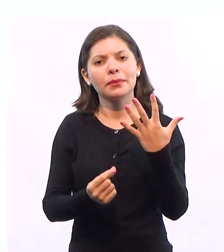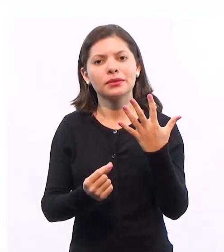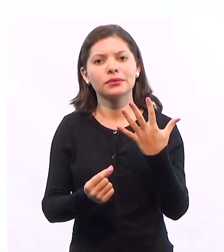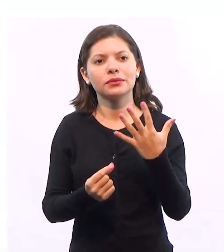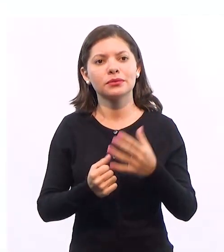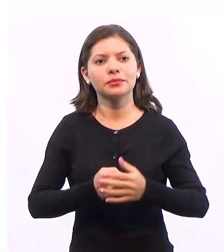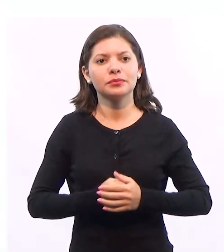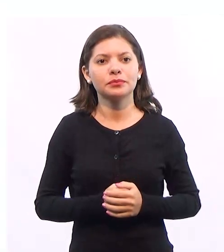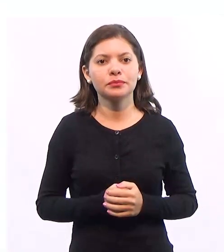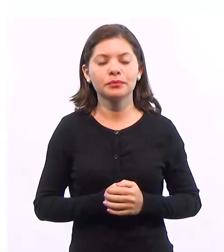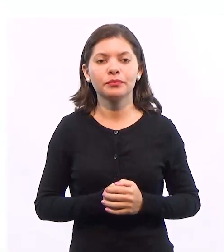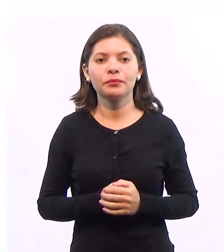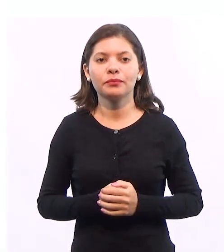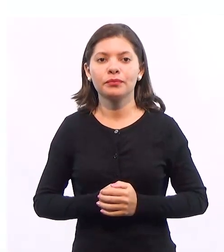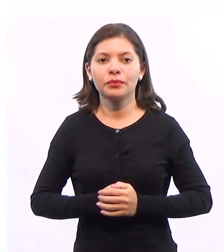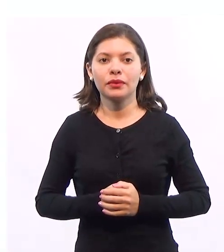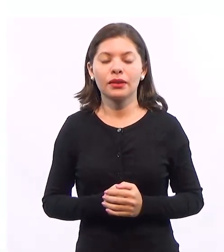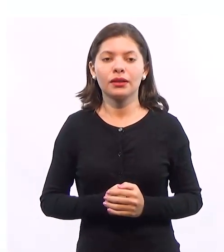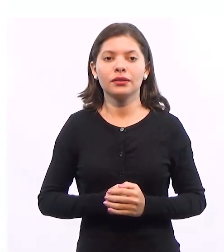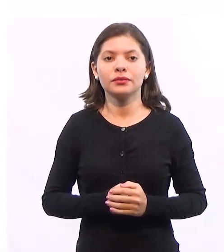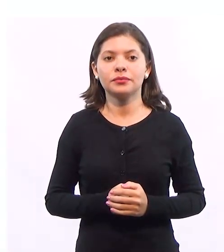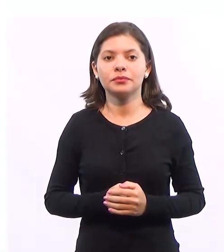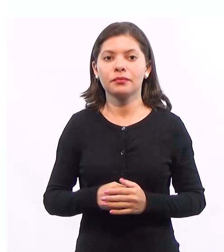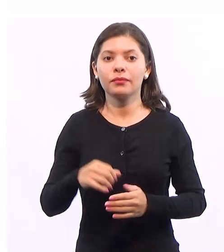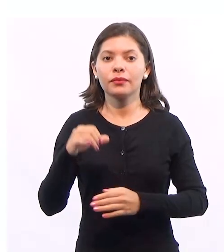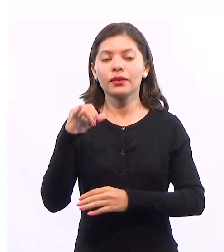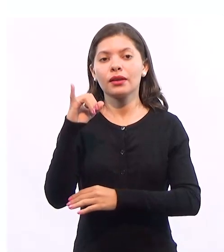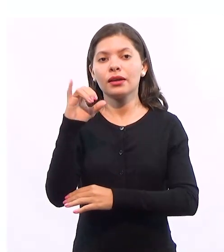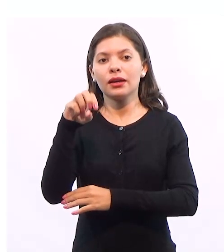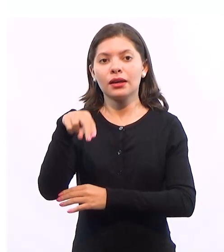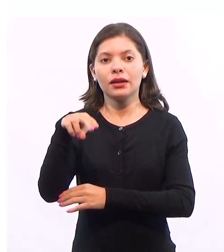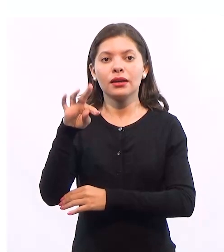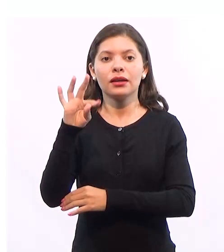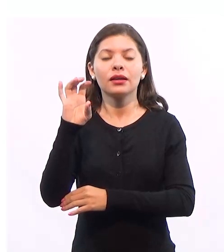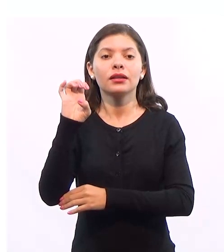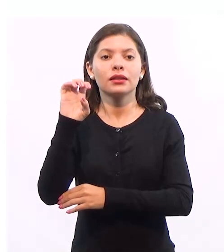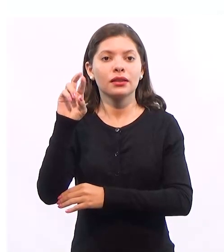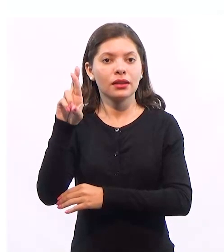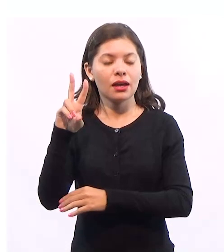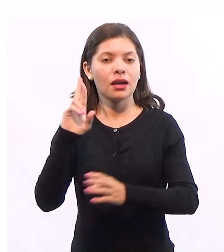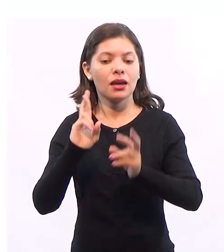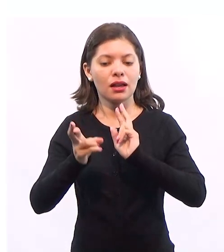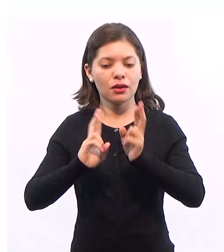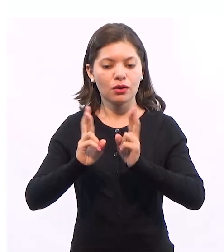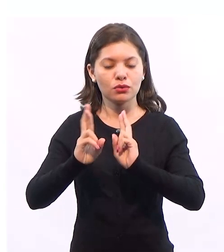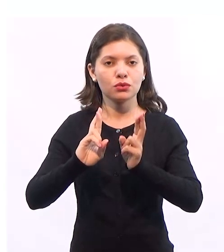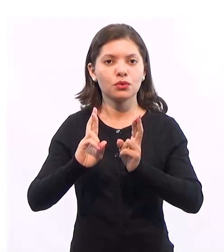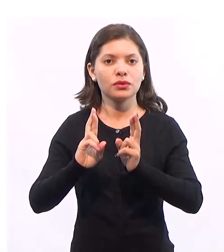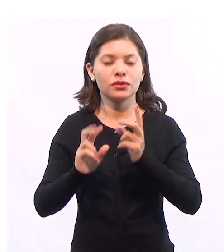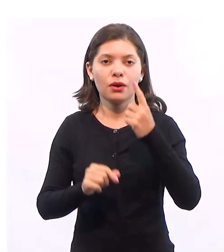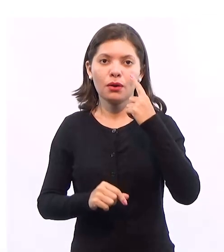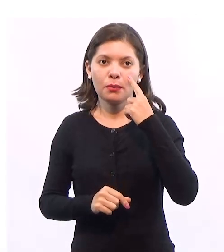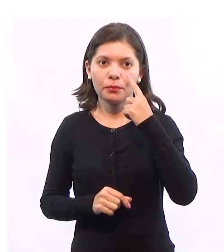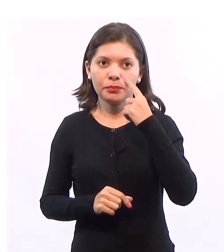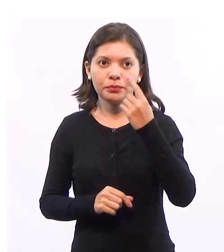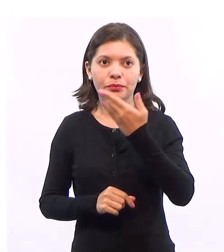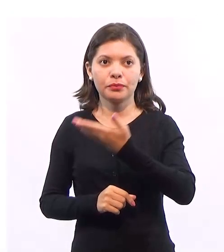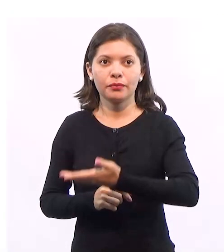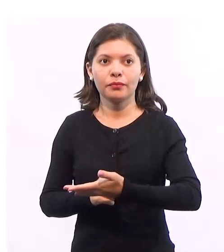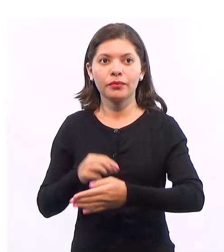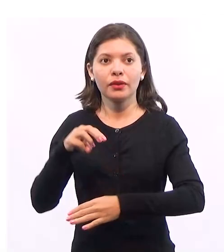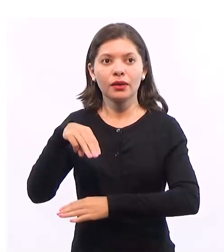elementos constitutivos, sua disposição e suas interrelações, etc. Olha aqui,